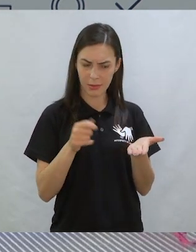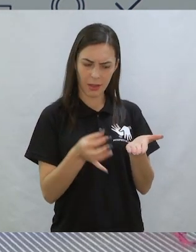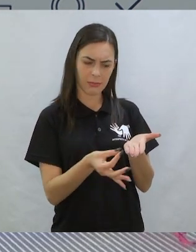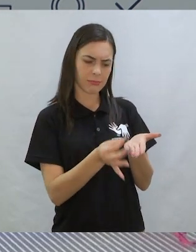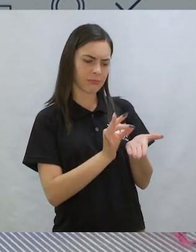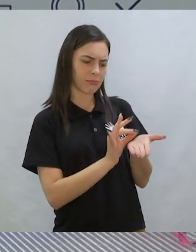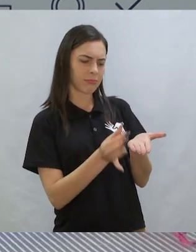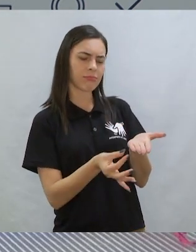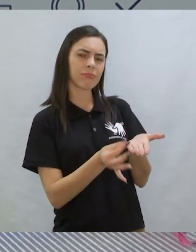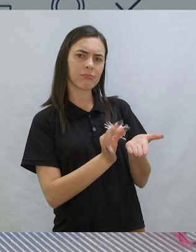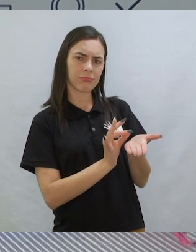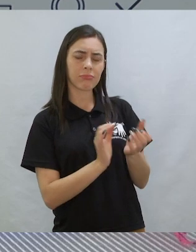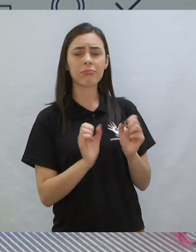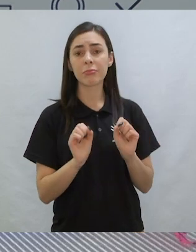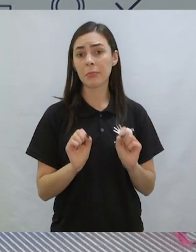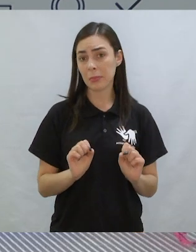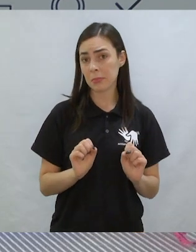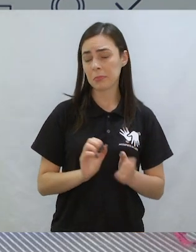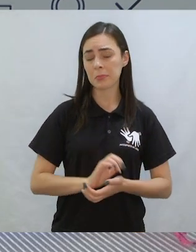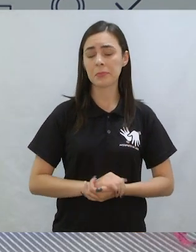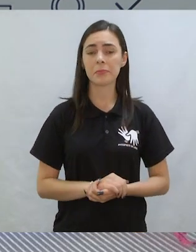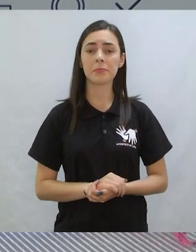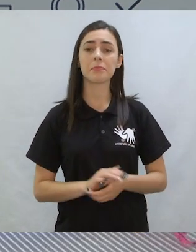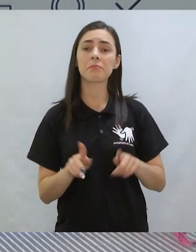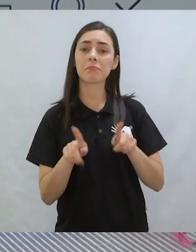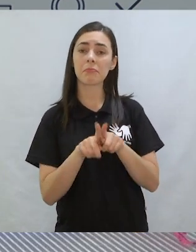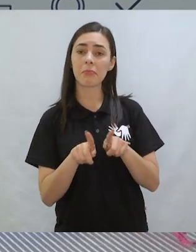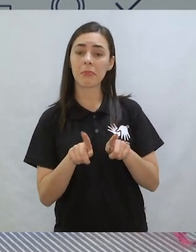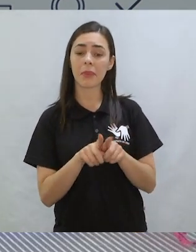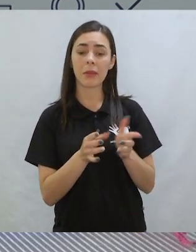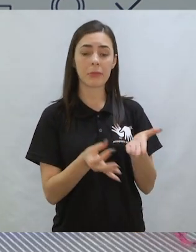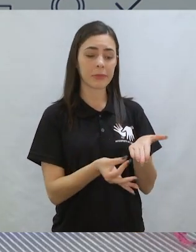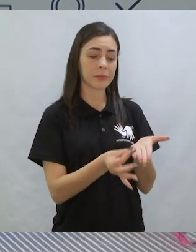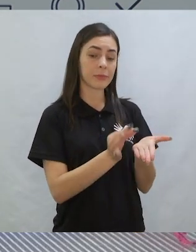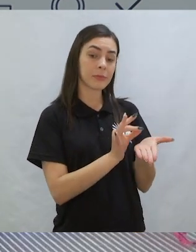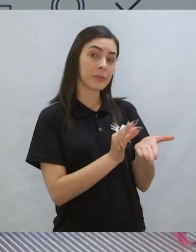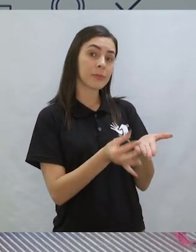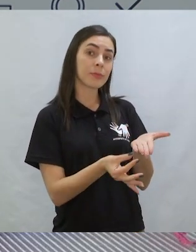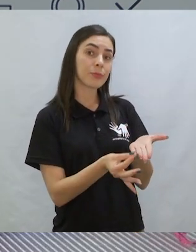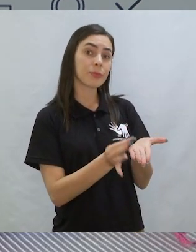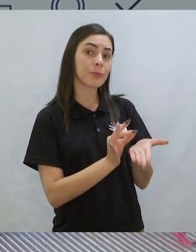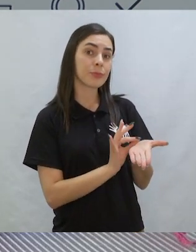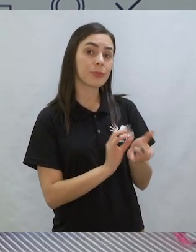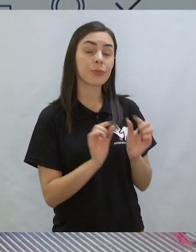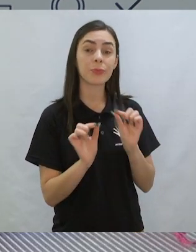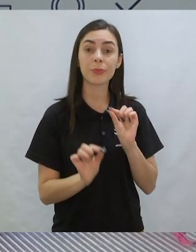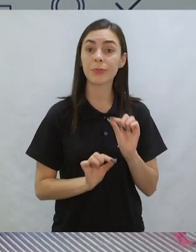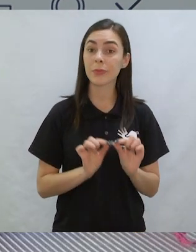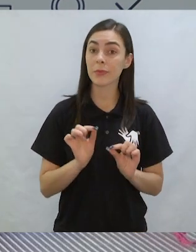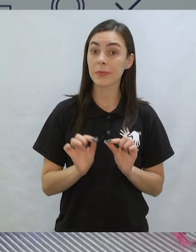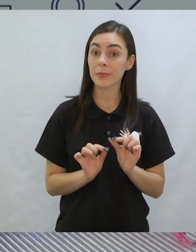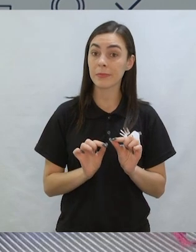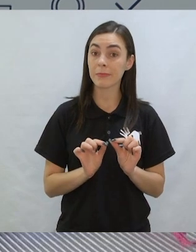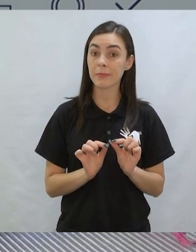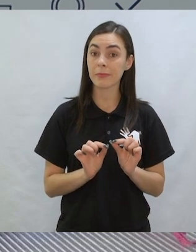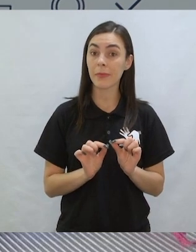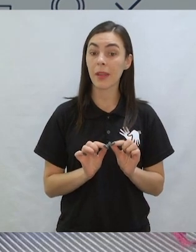folhear? Pode também. Mas também nós folheamos o quê? Olhem só.